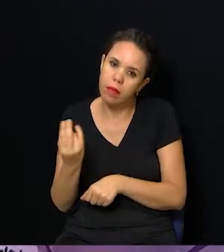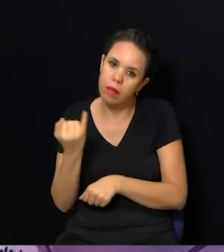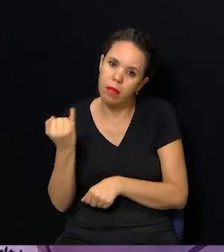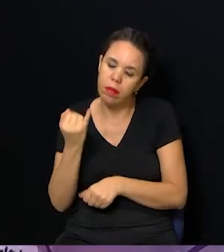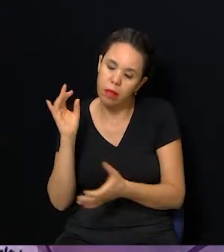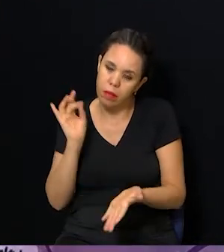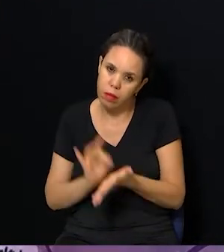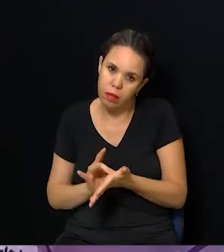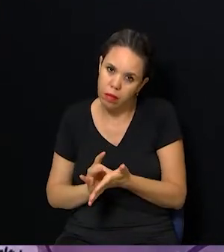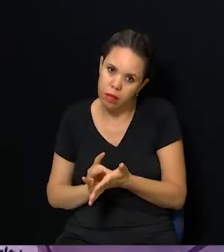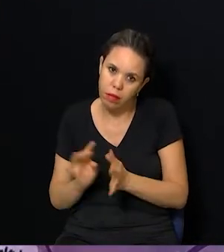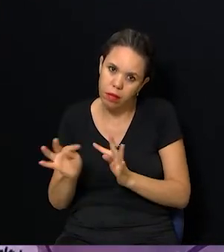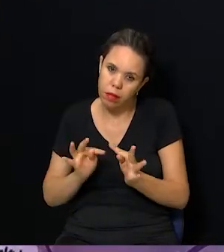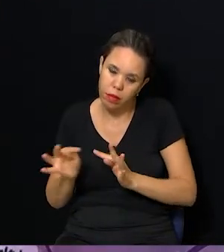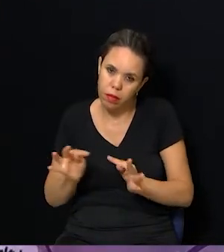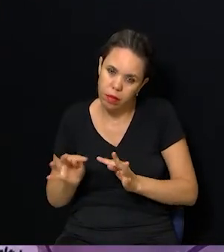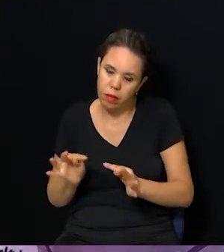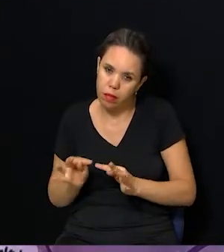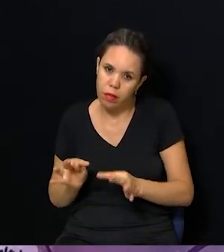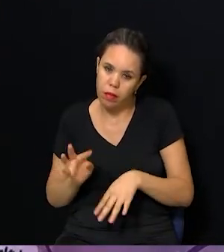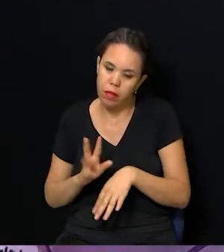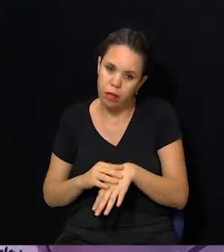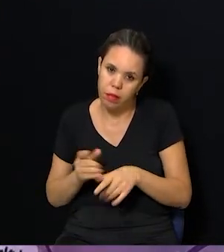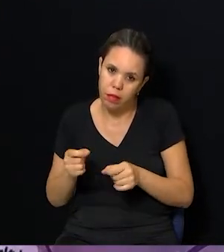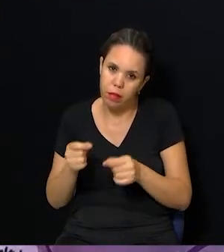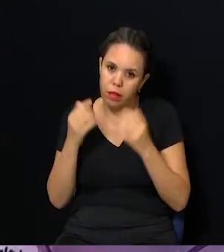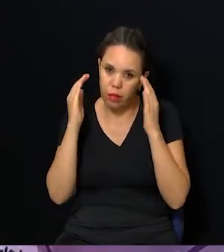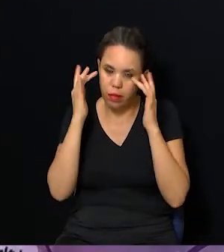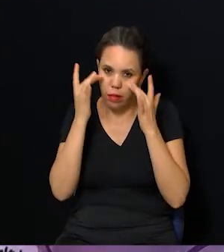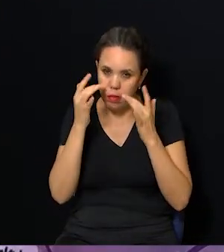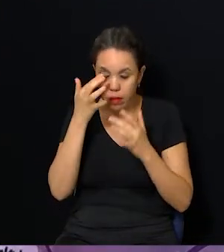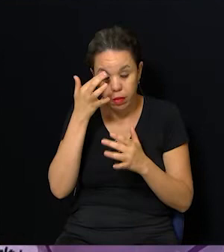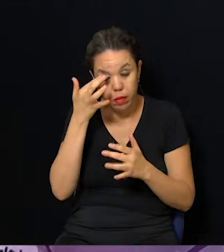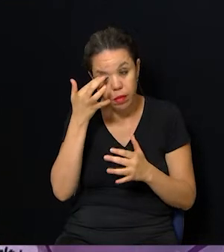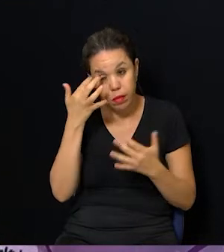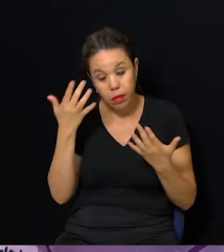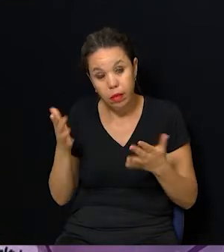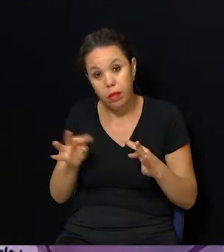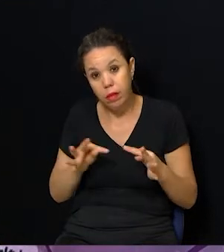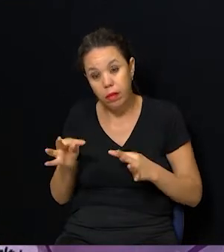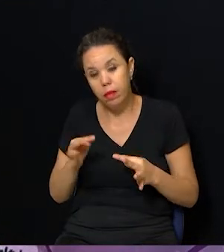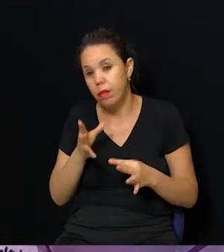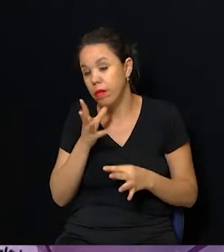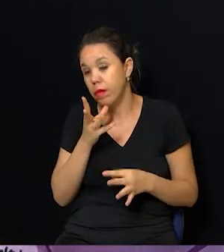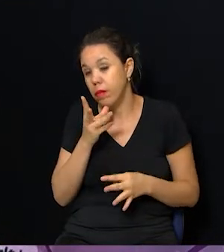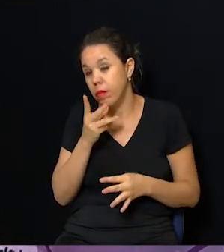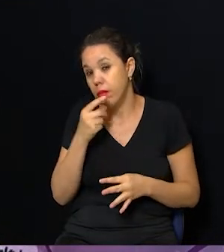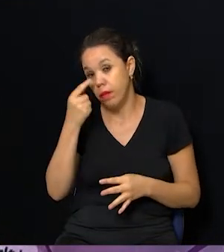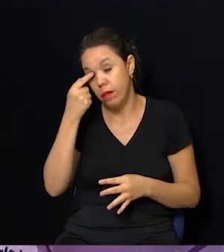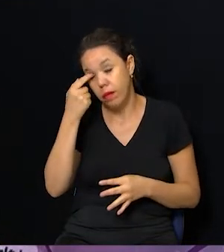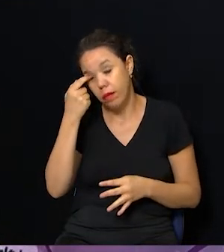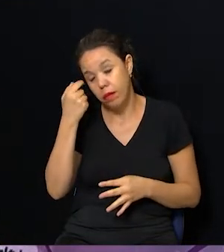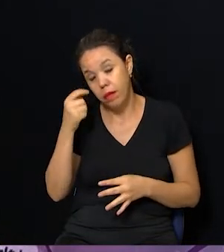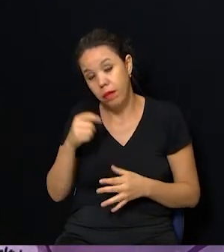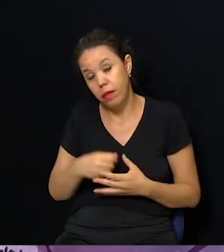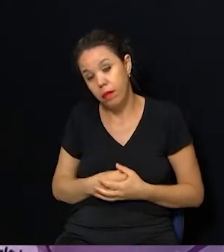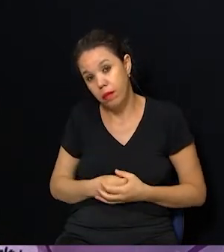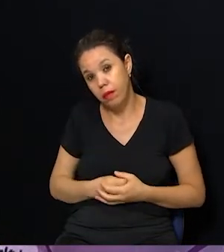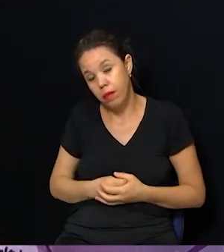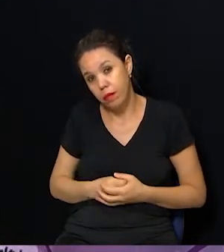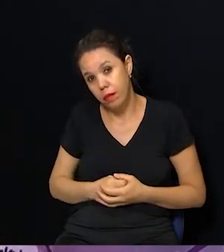são eficientes para tratar o retinoblastoma na grande maioria das vezes. É um tratamento longo, doutor, na maioria das